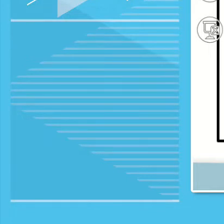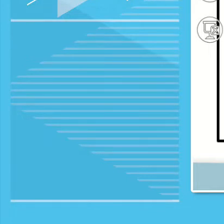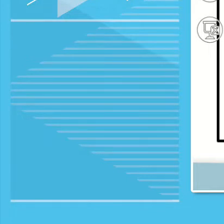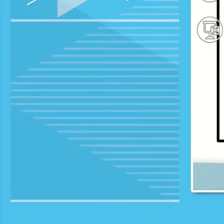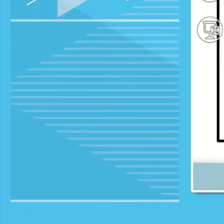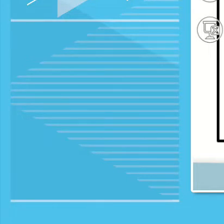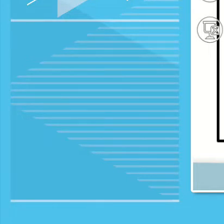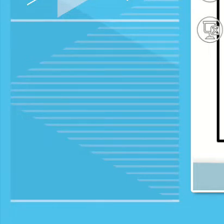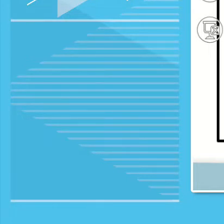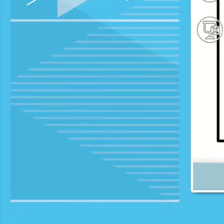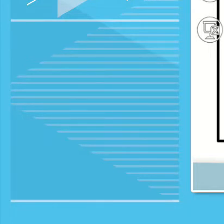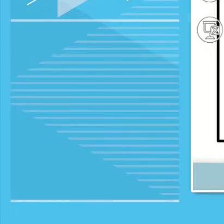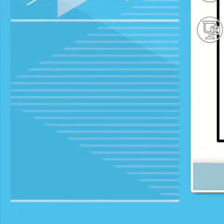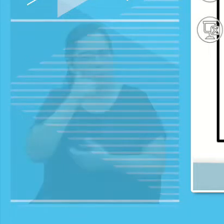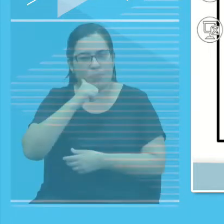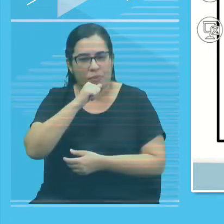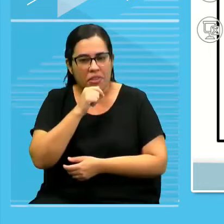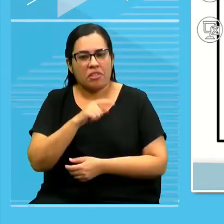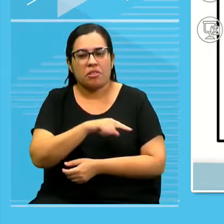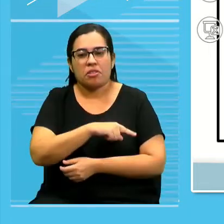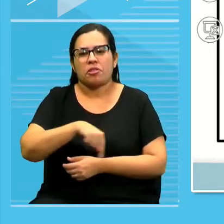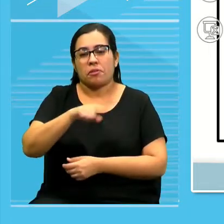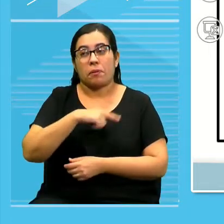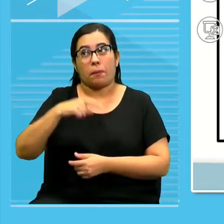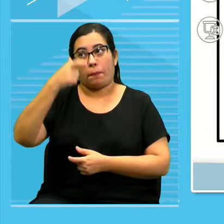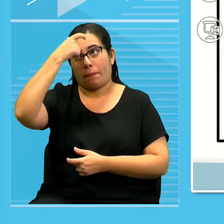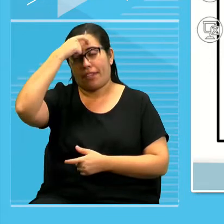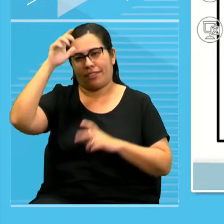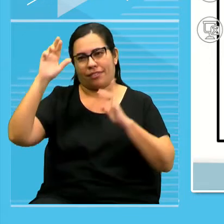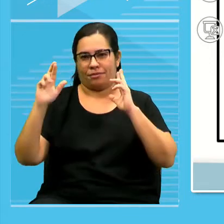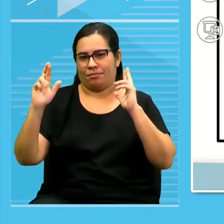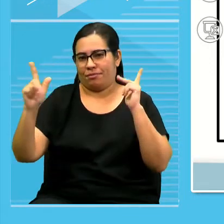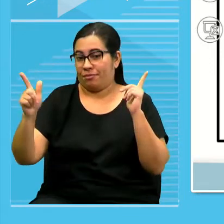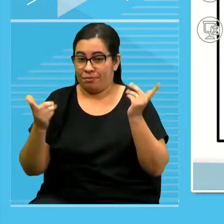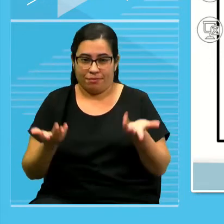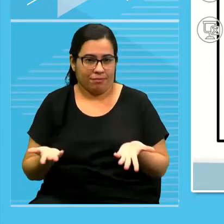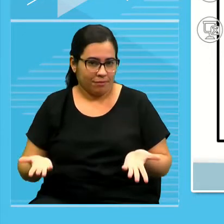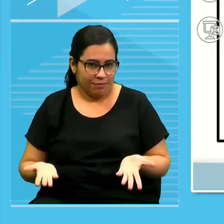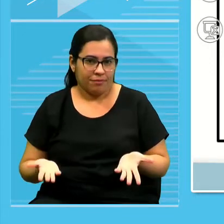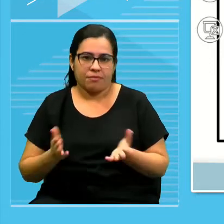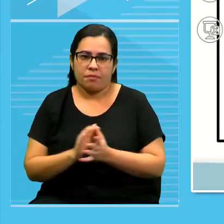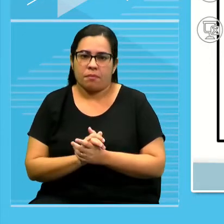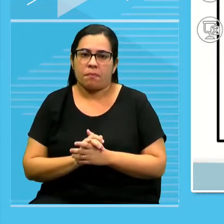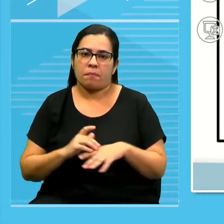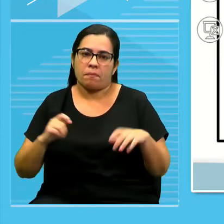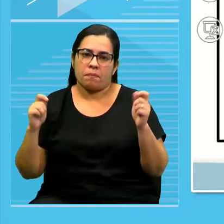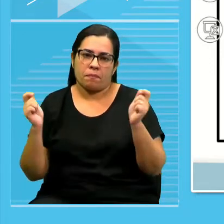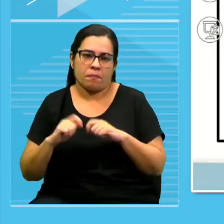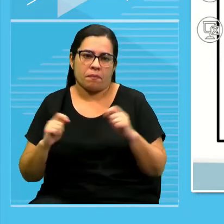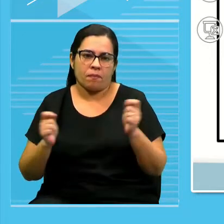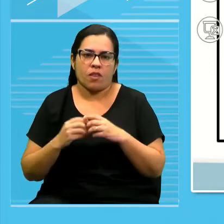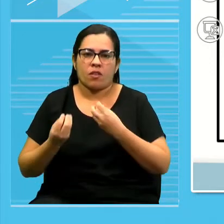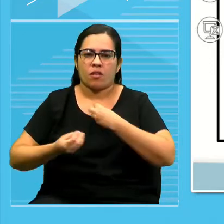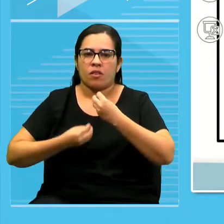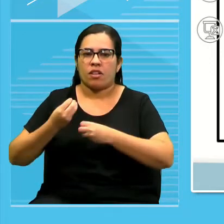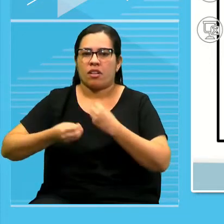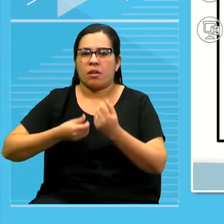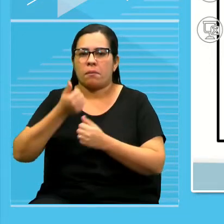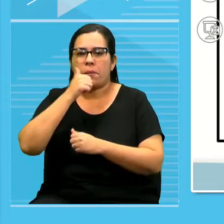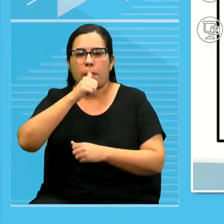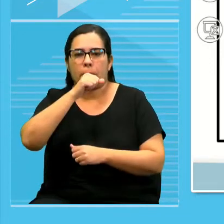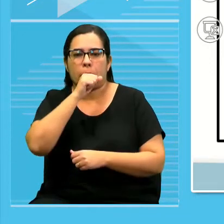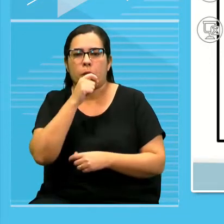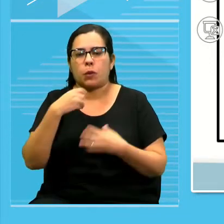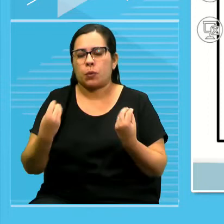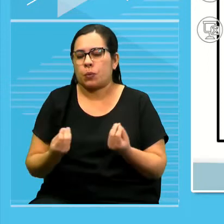mesma educação da mãe mesmo assim a gente pensa diferente né então a provavelmente a forma como minha